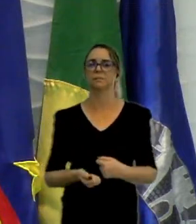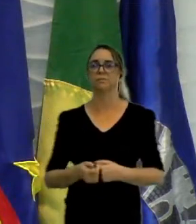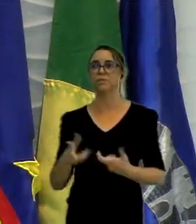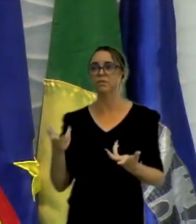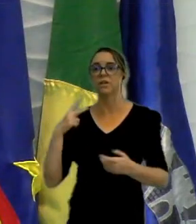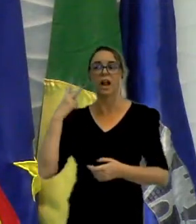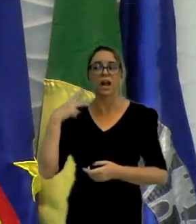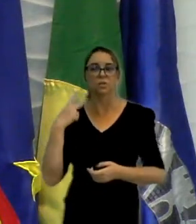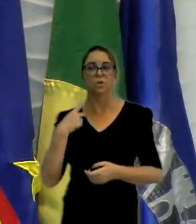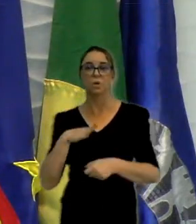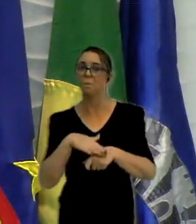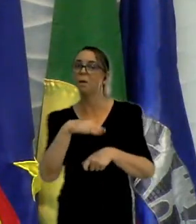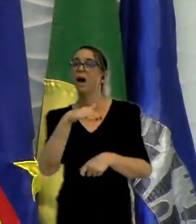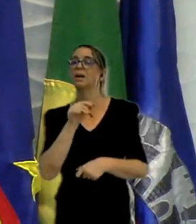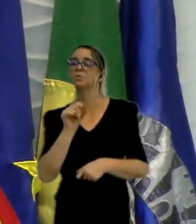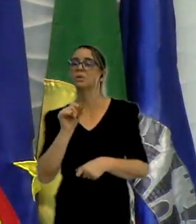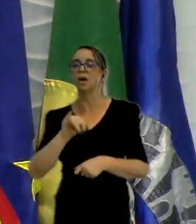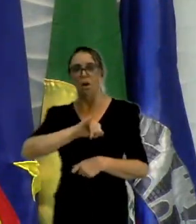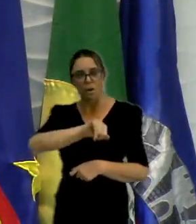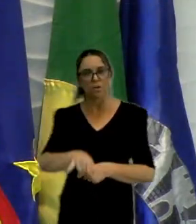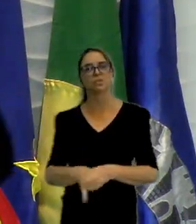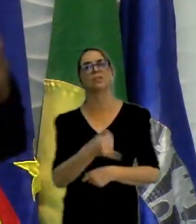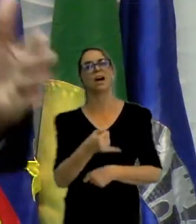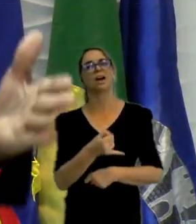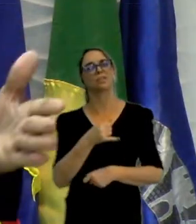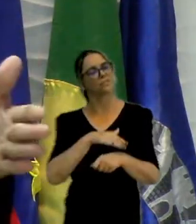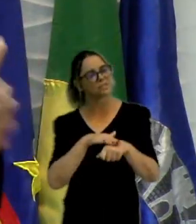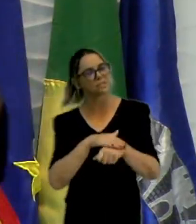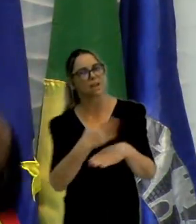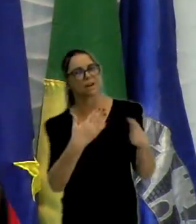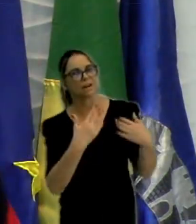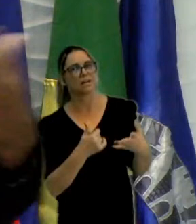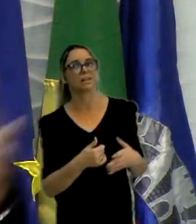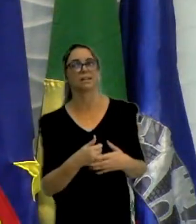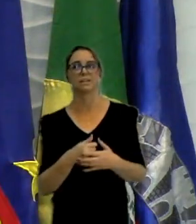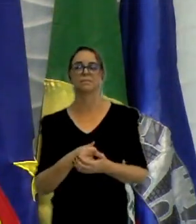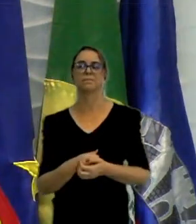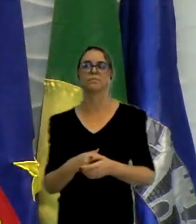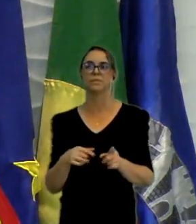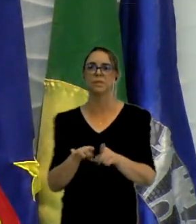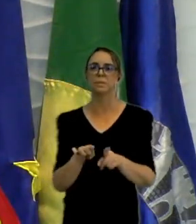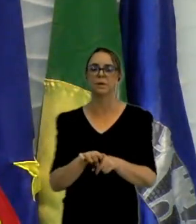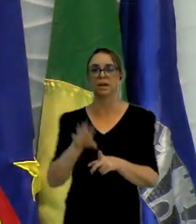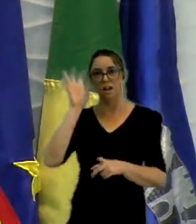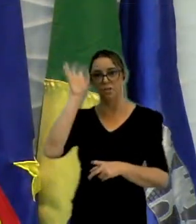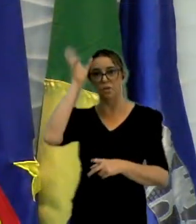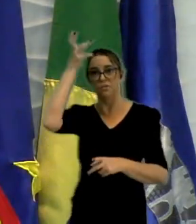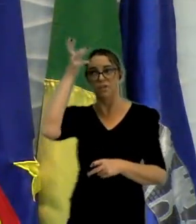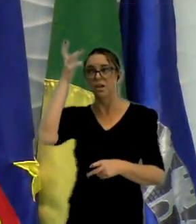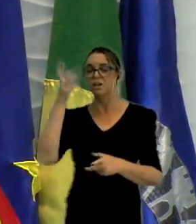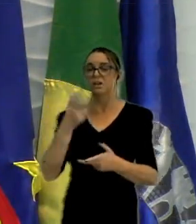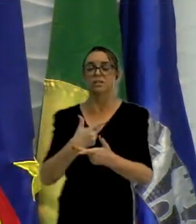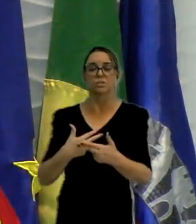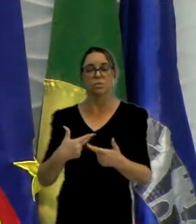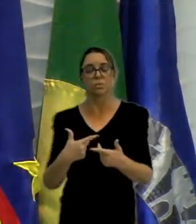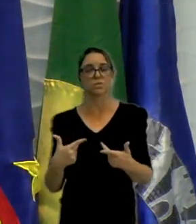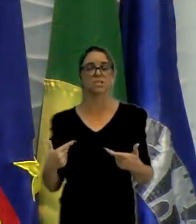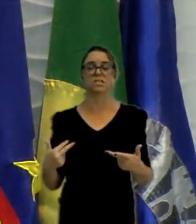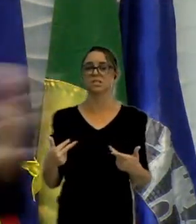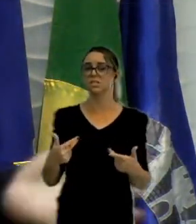tem mais oportunidade, tem mais chance de falar alguma coisa para resolver essas